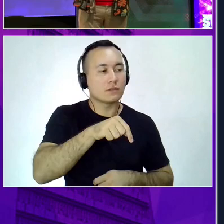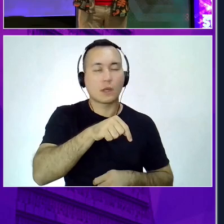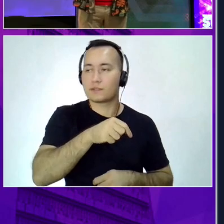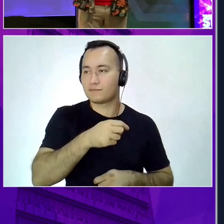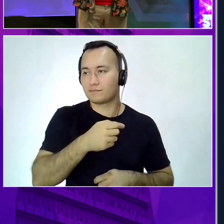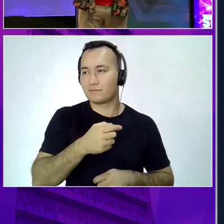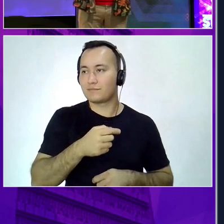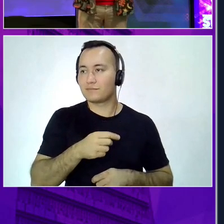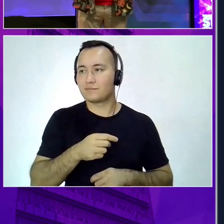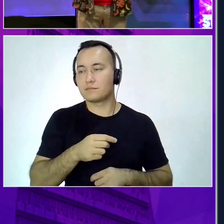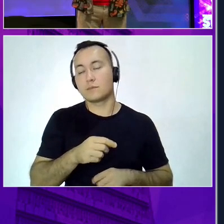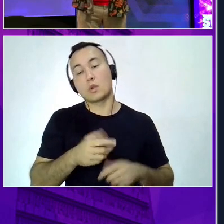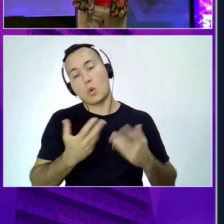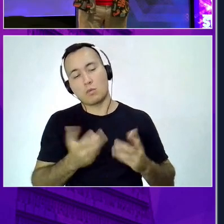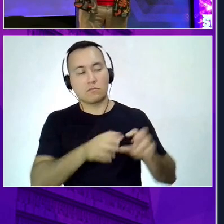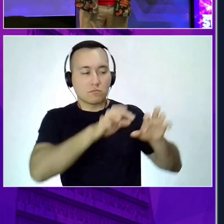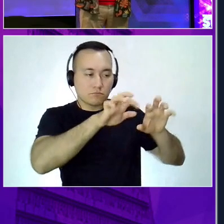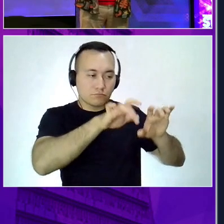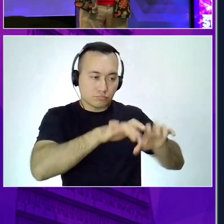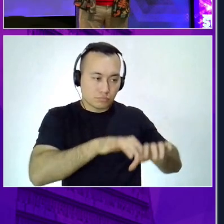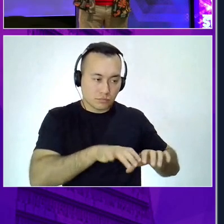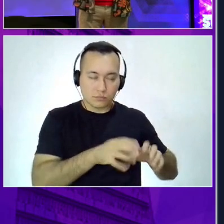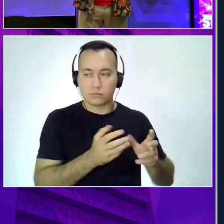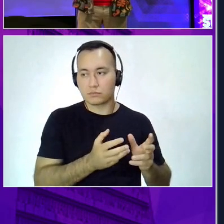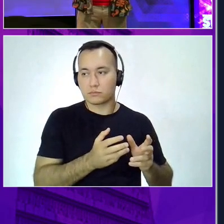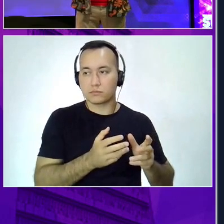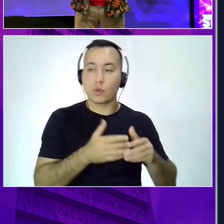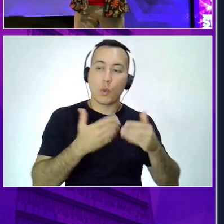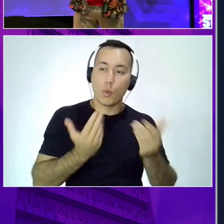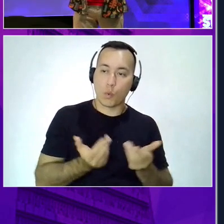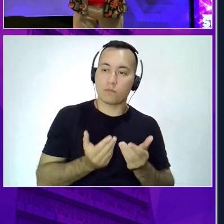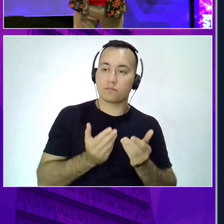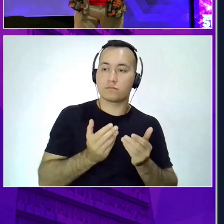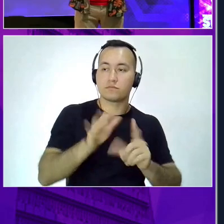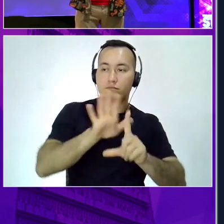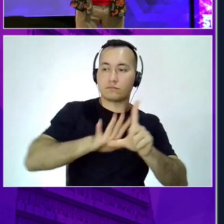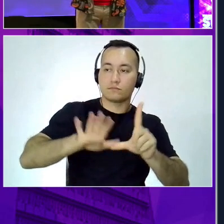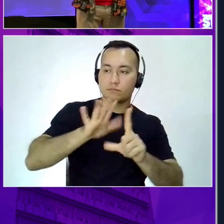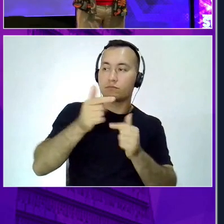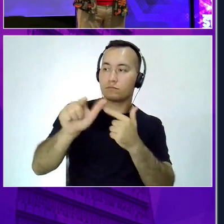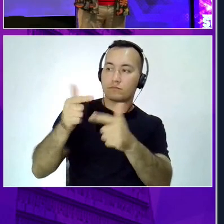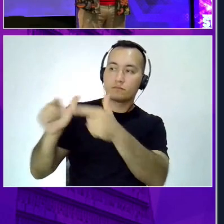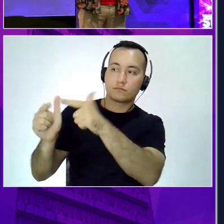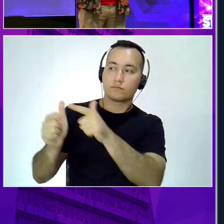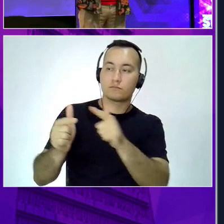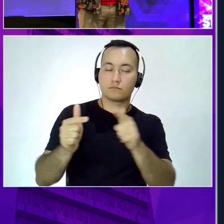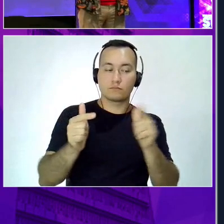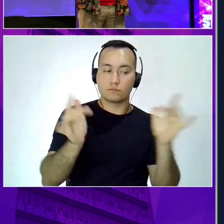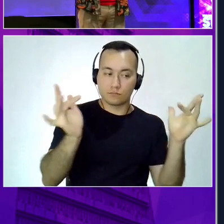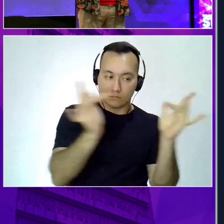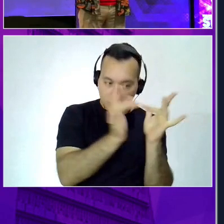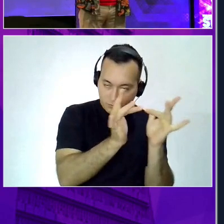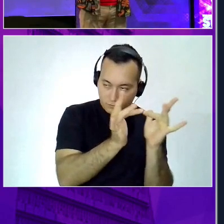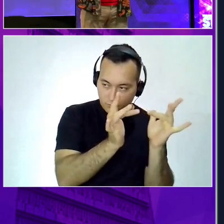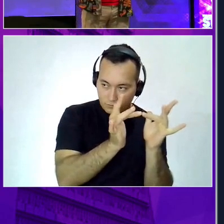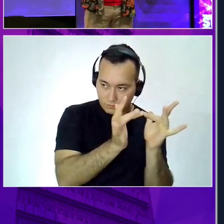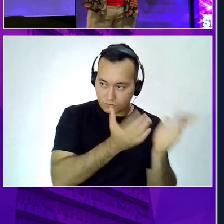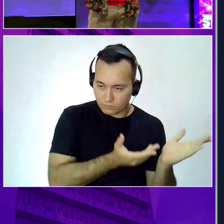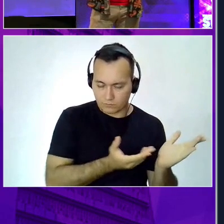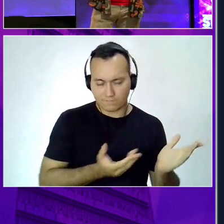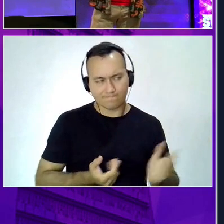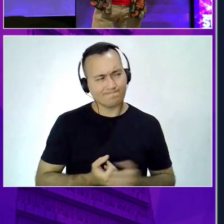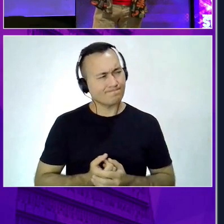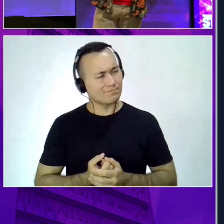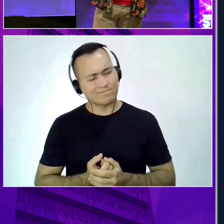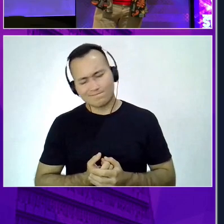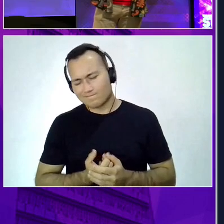transcrição, transcrevendo áudio, seja utilizando streaming e conectando com o chat. Então, as possibilidades são muitas, né? A minha visão de futuro para